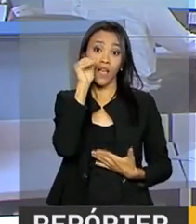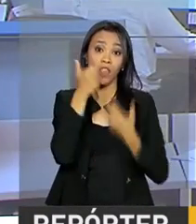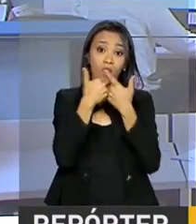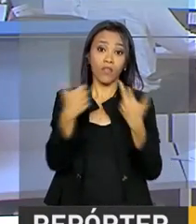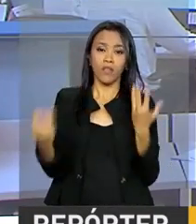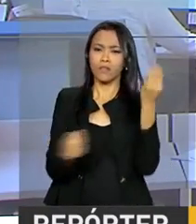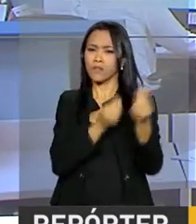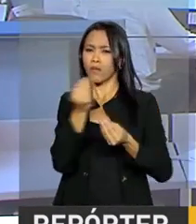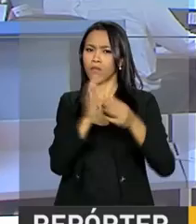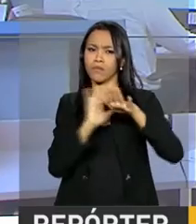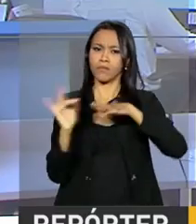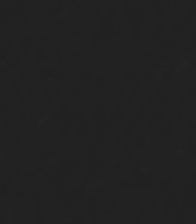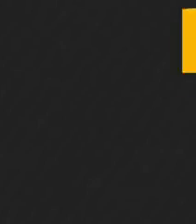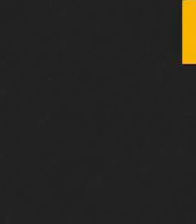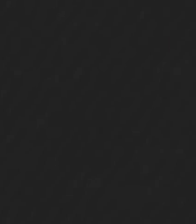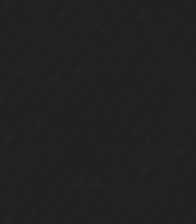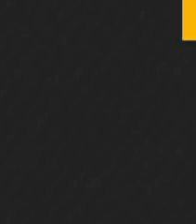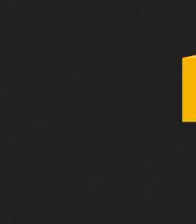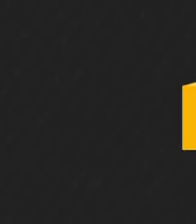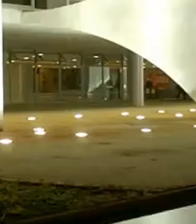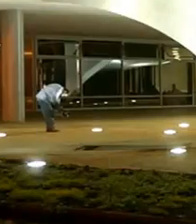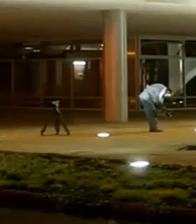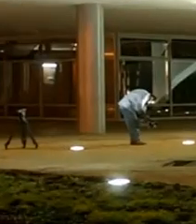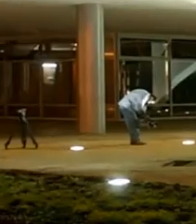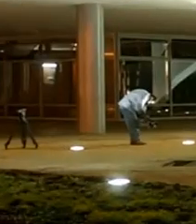novidades também em nossas redes sociais